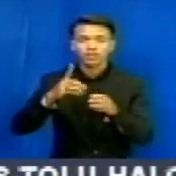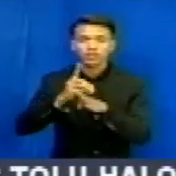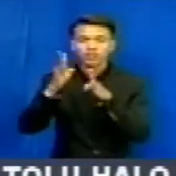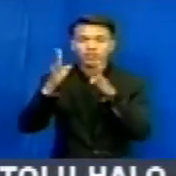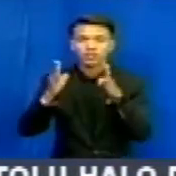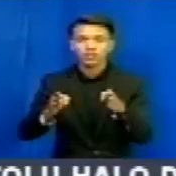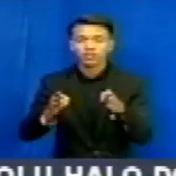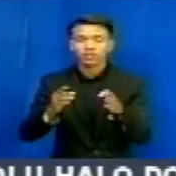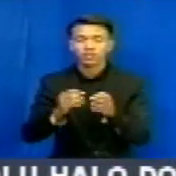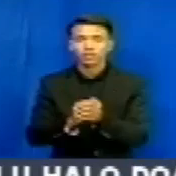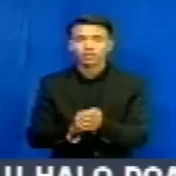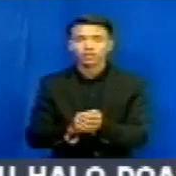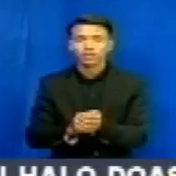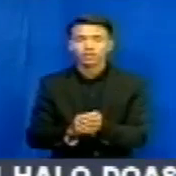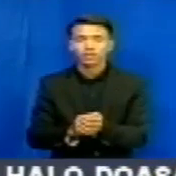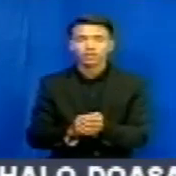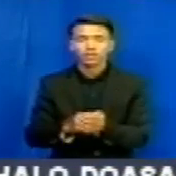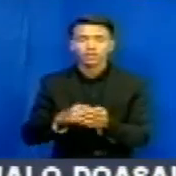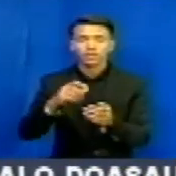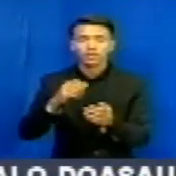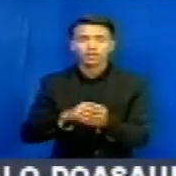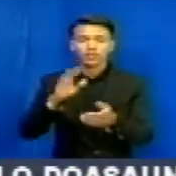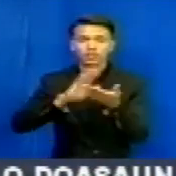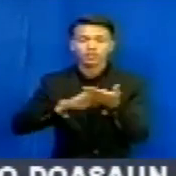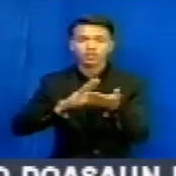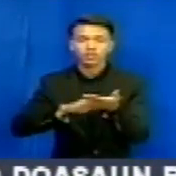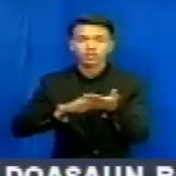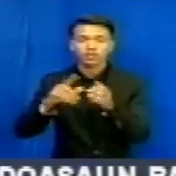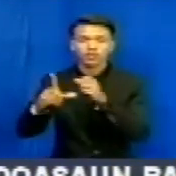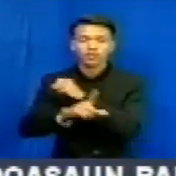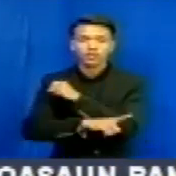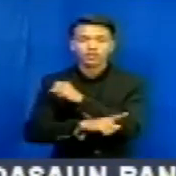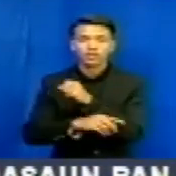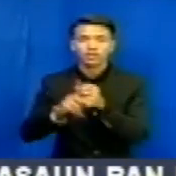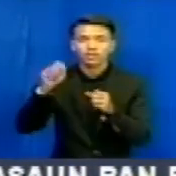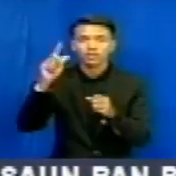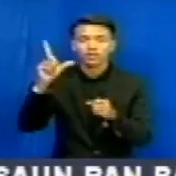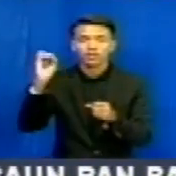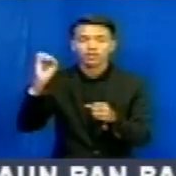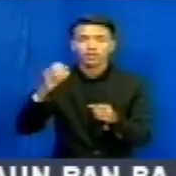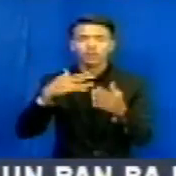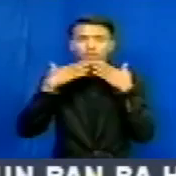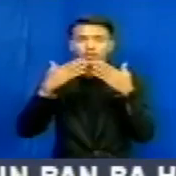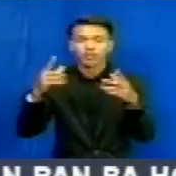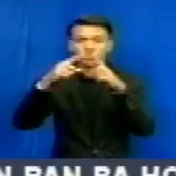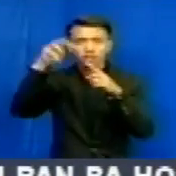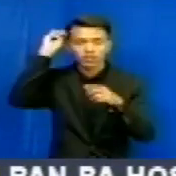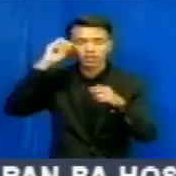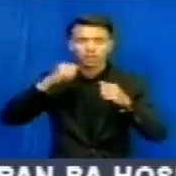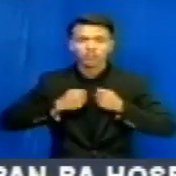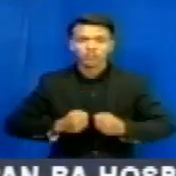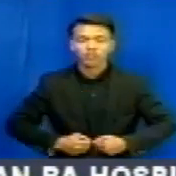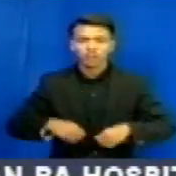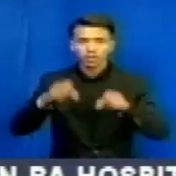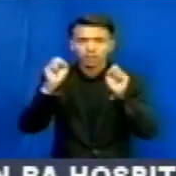Vice-diretor assunto acadêmico Santo Inácio de Loyola, Paulo da Silva Ranzel, agradece para o Ministério da Saúde. Bele